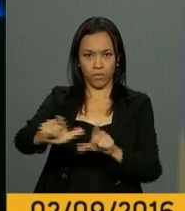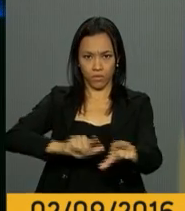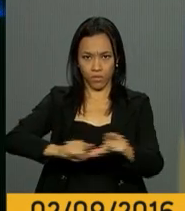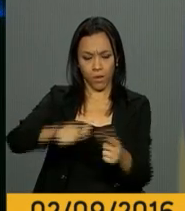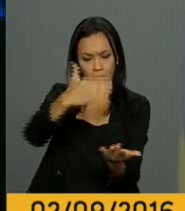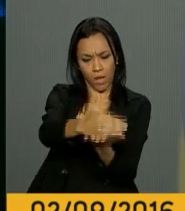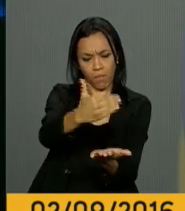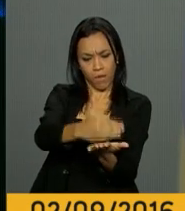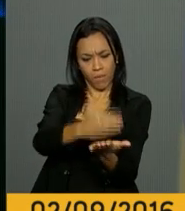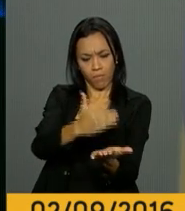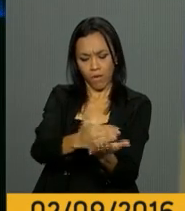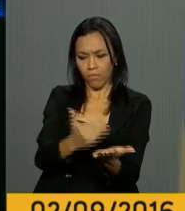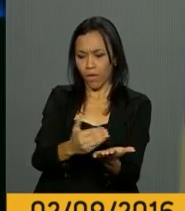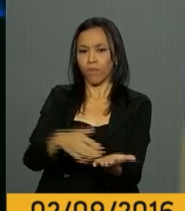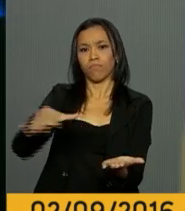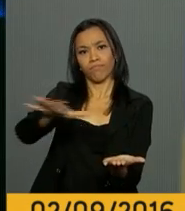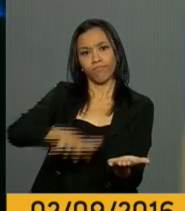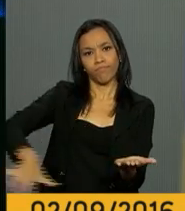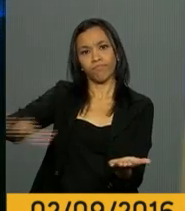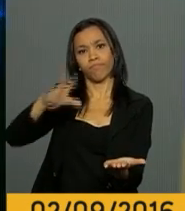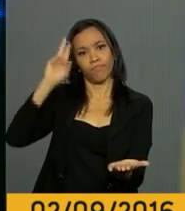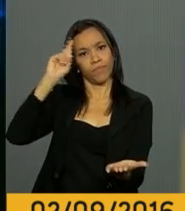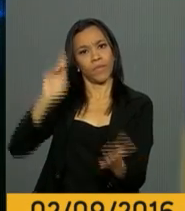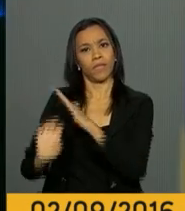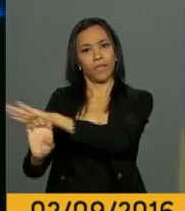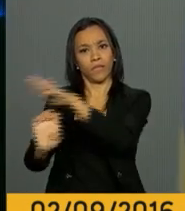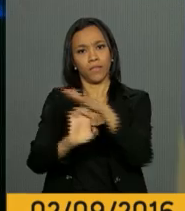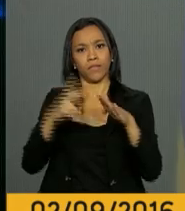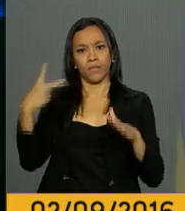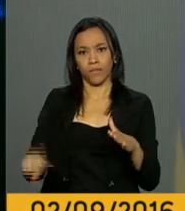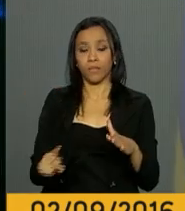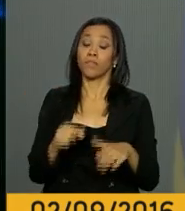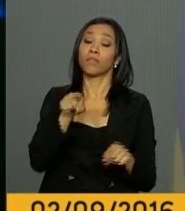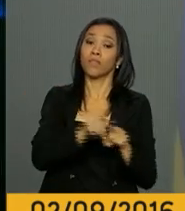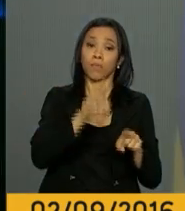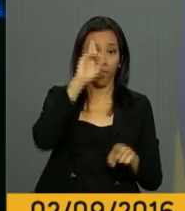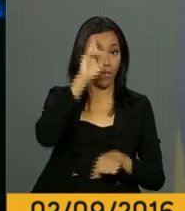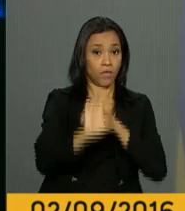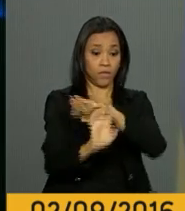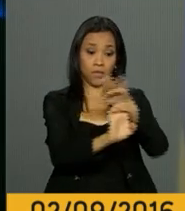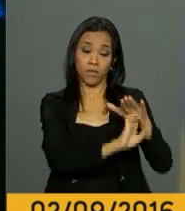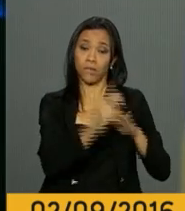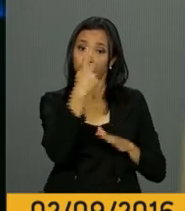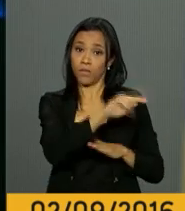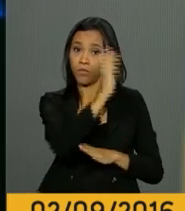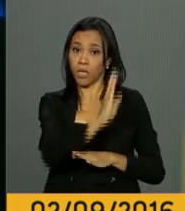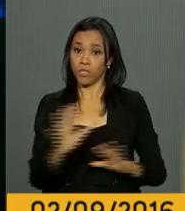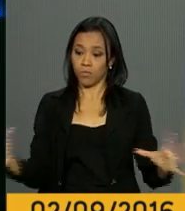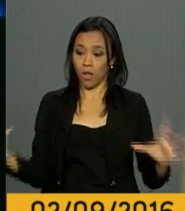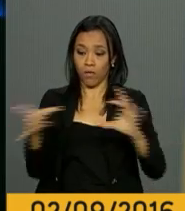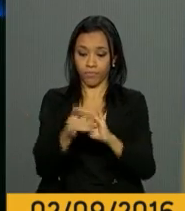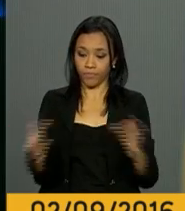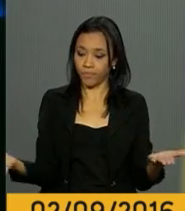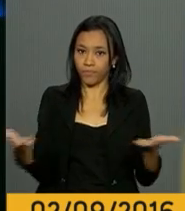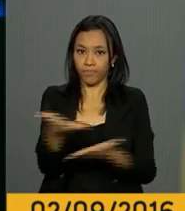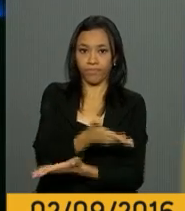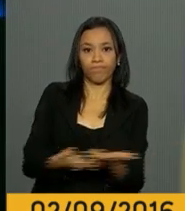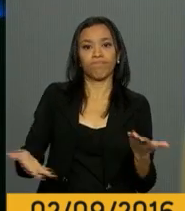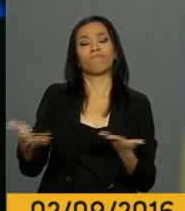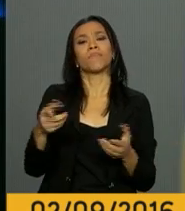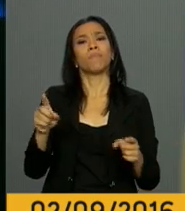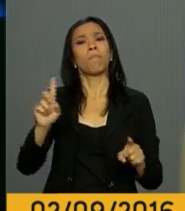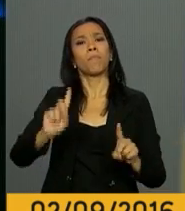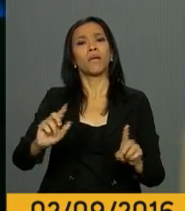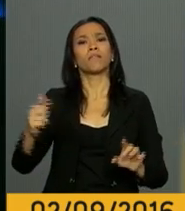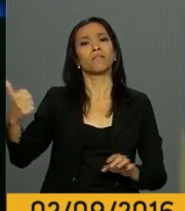assinados para revelar, em primeiro lugar, as potencialidades da economia brasileira, mas, em segundo